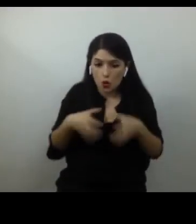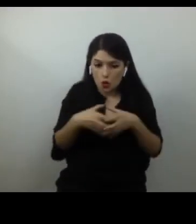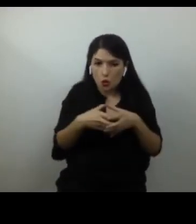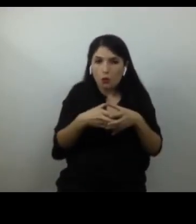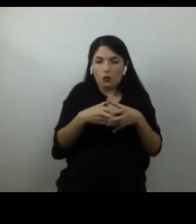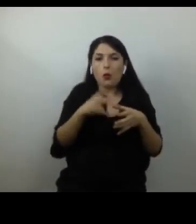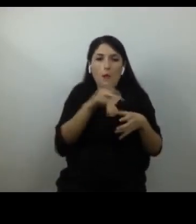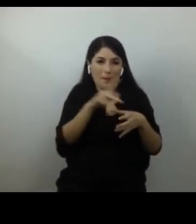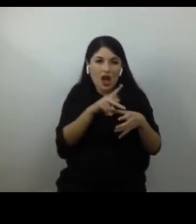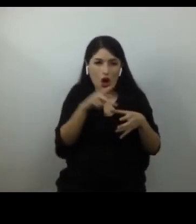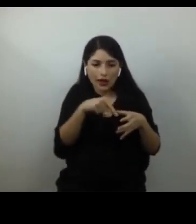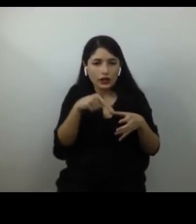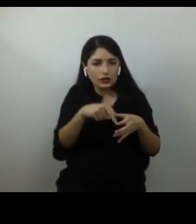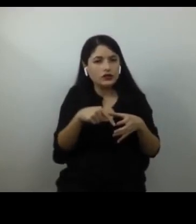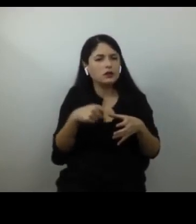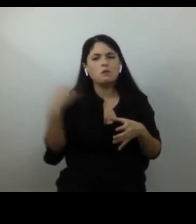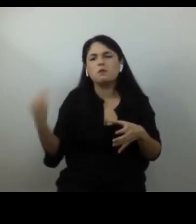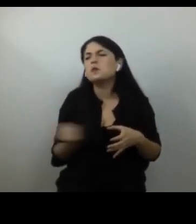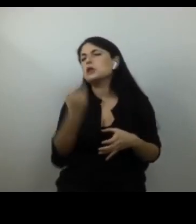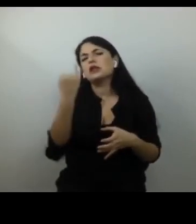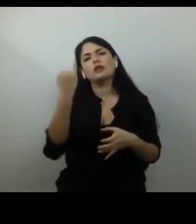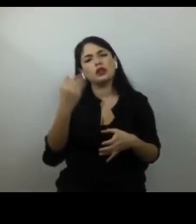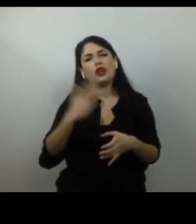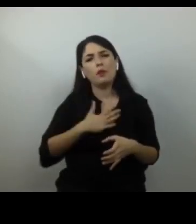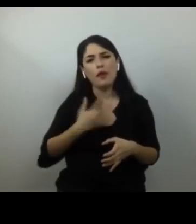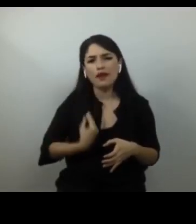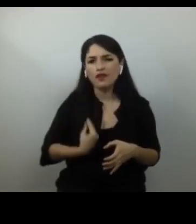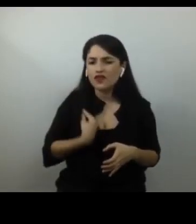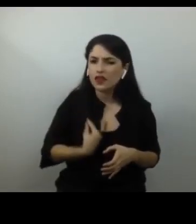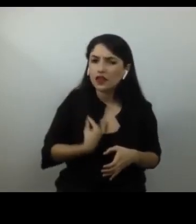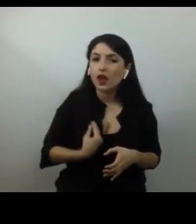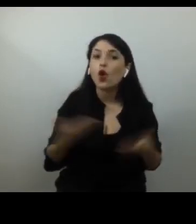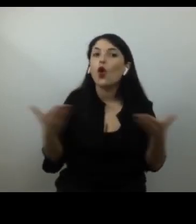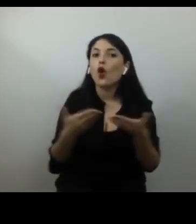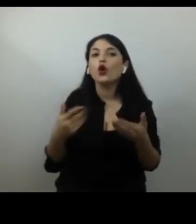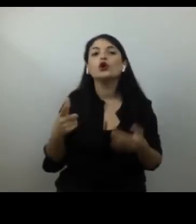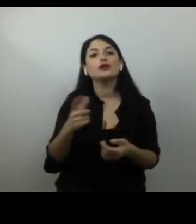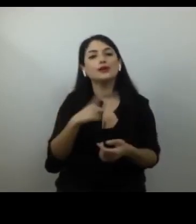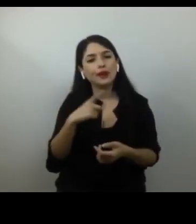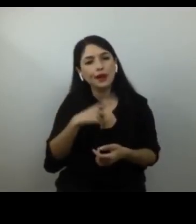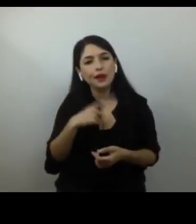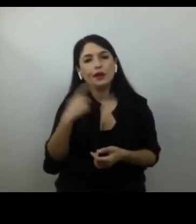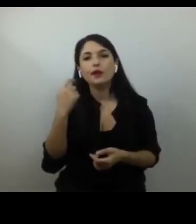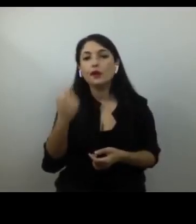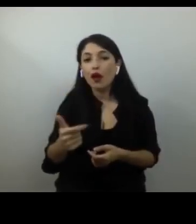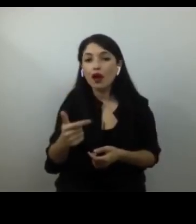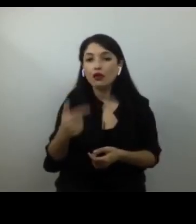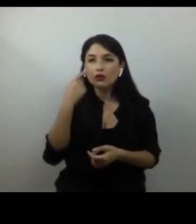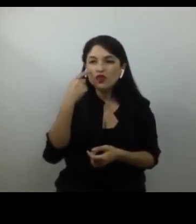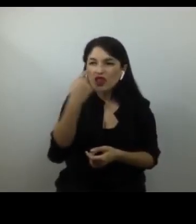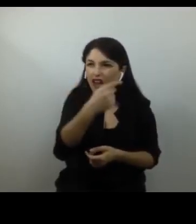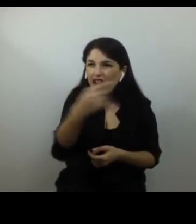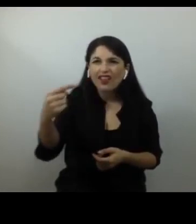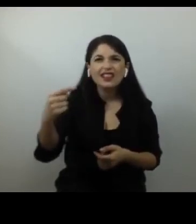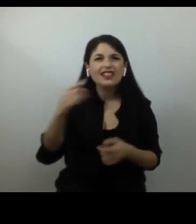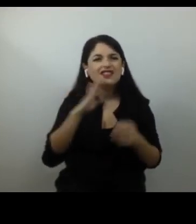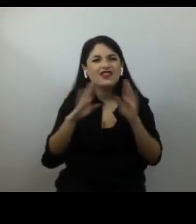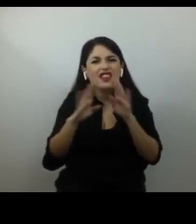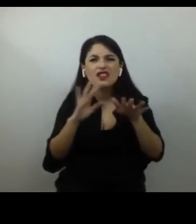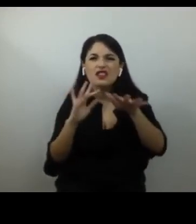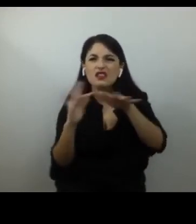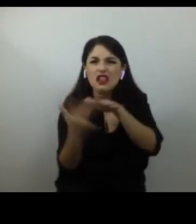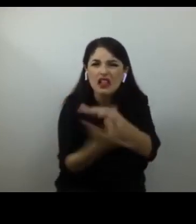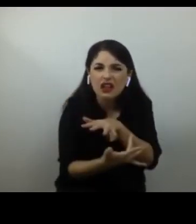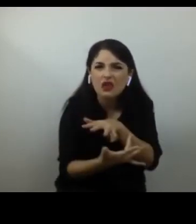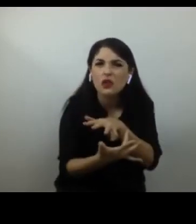Hoje, nós temos quase todos os dias, o quadro nas redes sociais é o mesmo, robôs, agressividade, mentira, mas nós temos